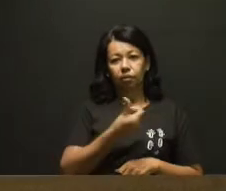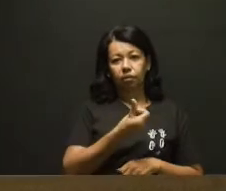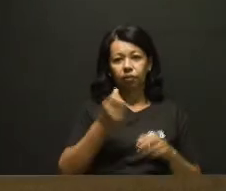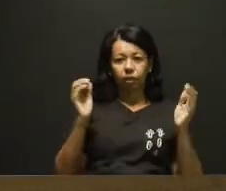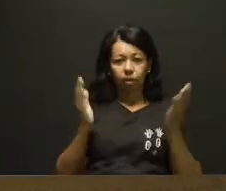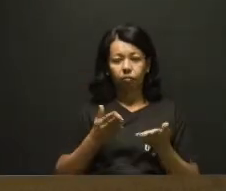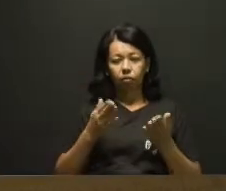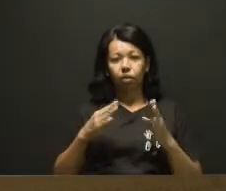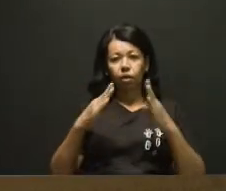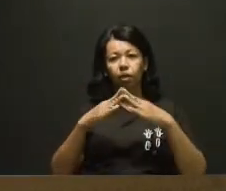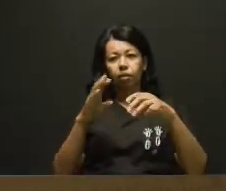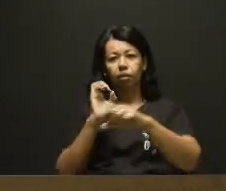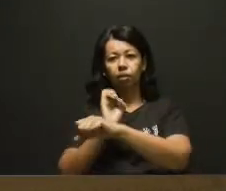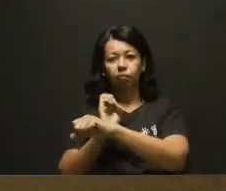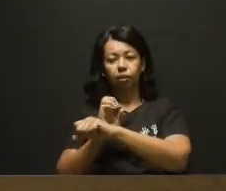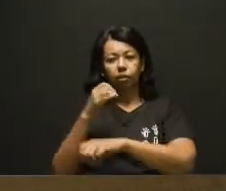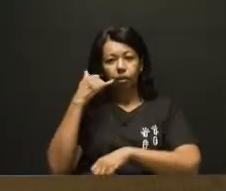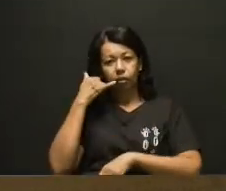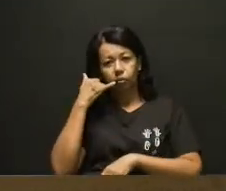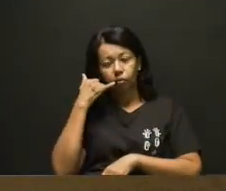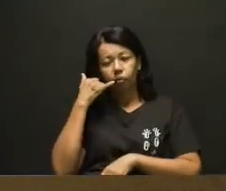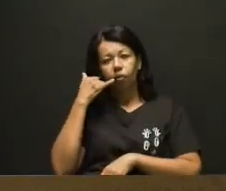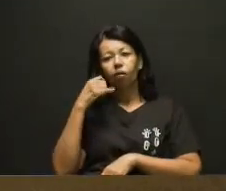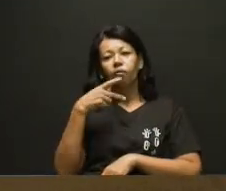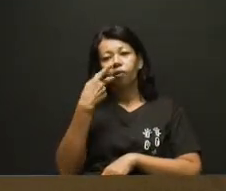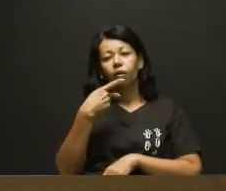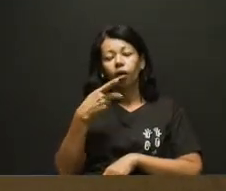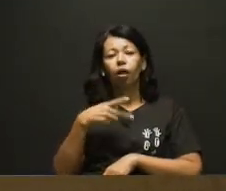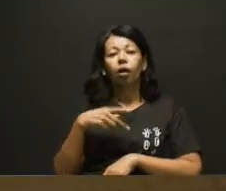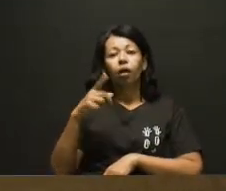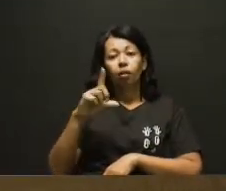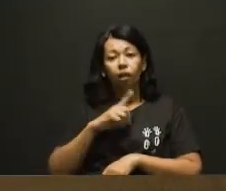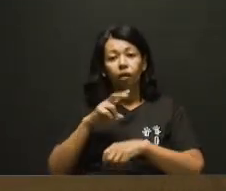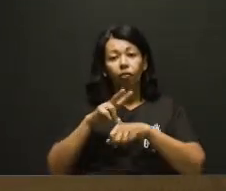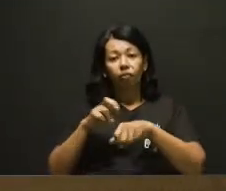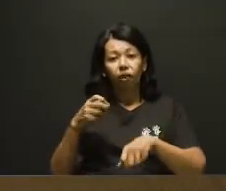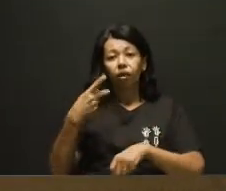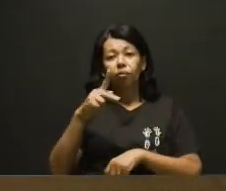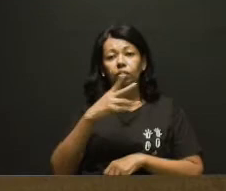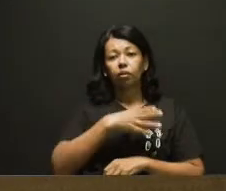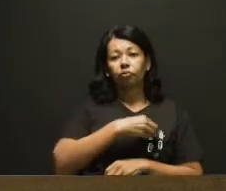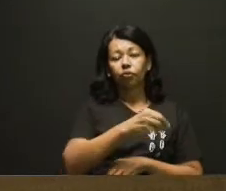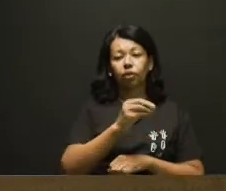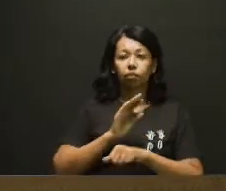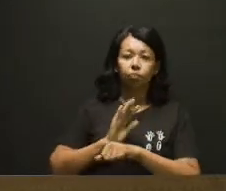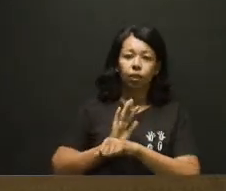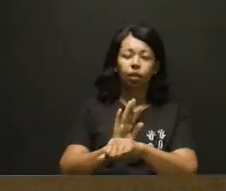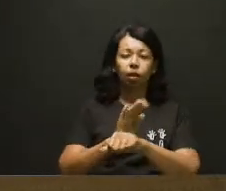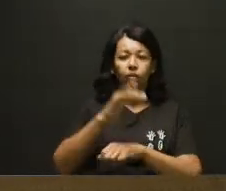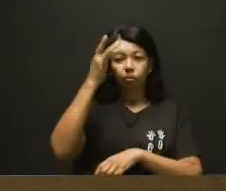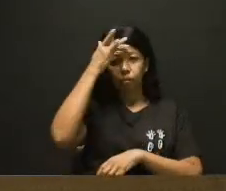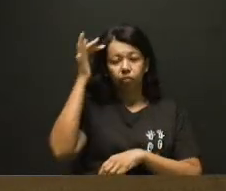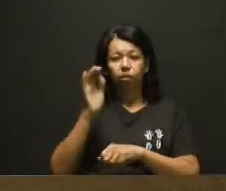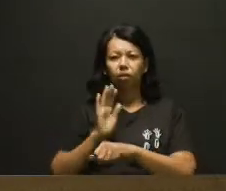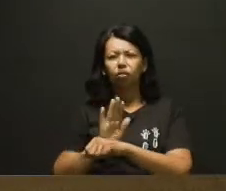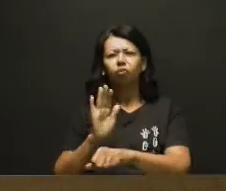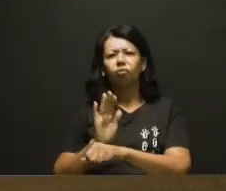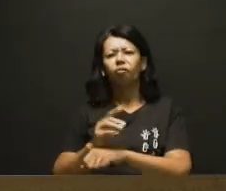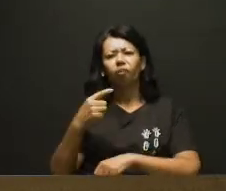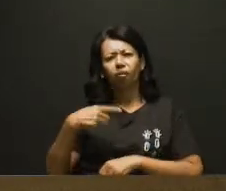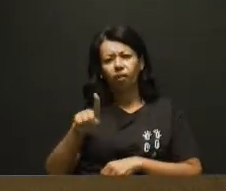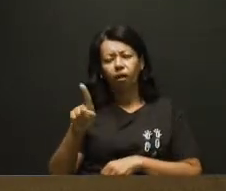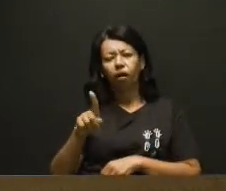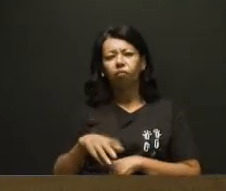casa espécime ligadas à copa e apareceu a vaga para seu filho acho que eu fui amparado por alguém que me ajudou a ser eloá